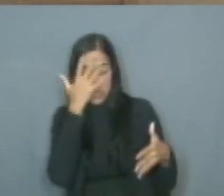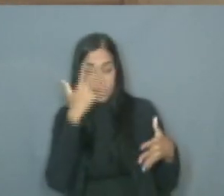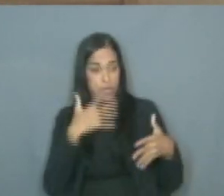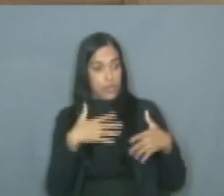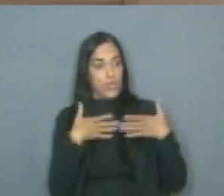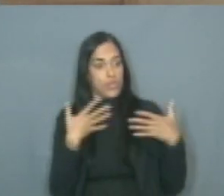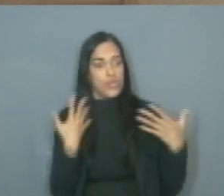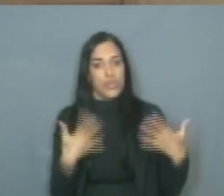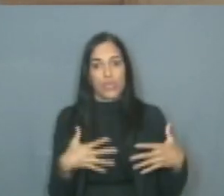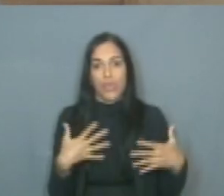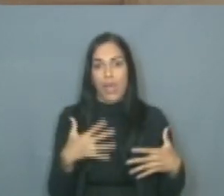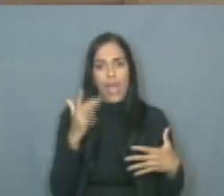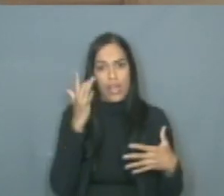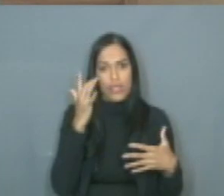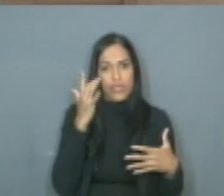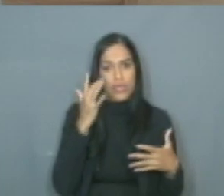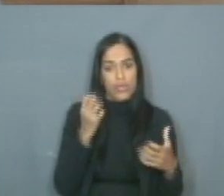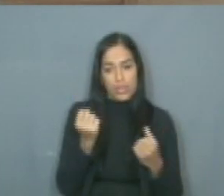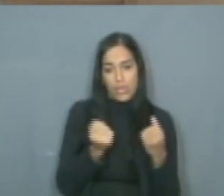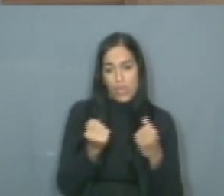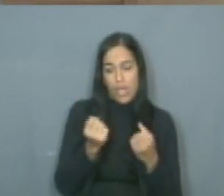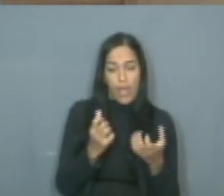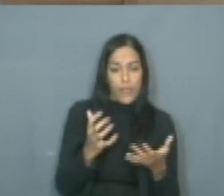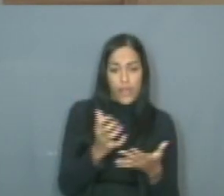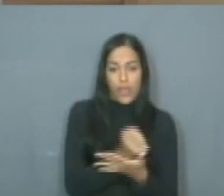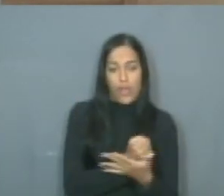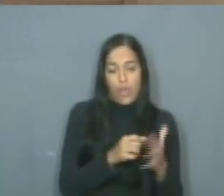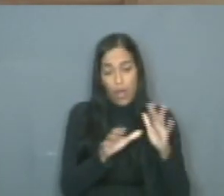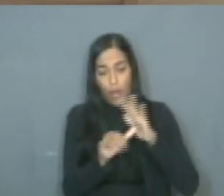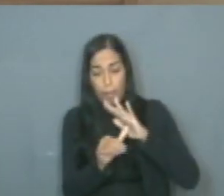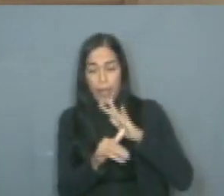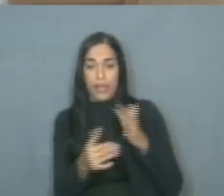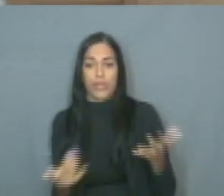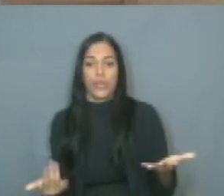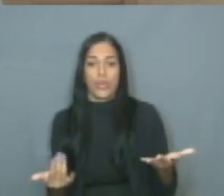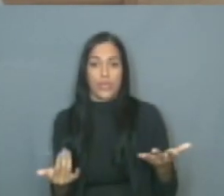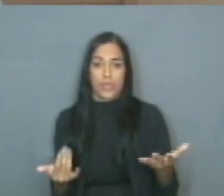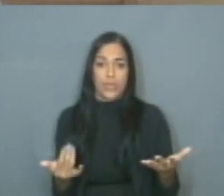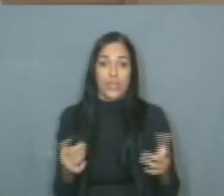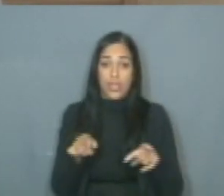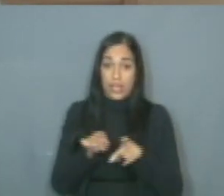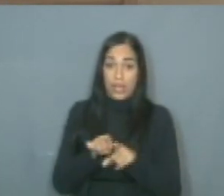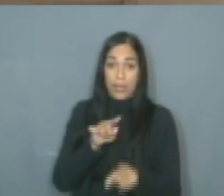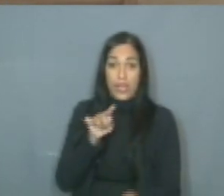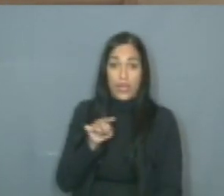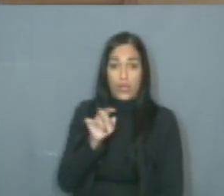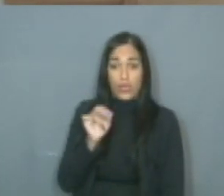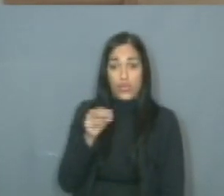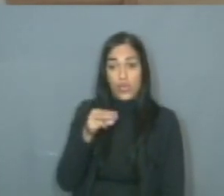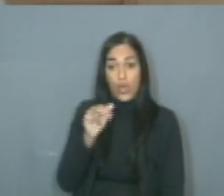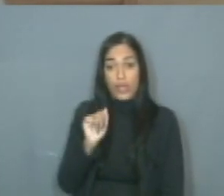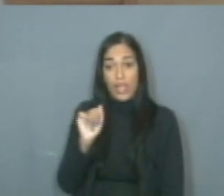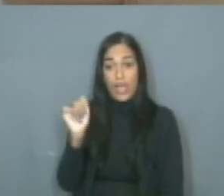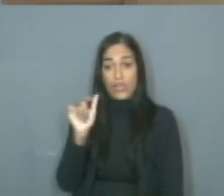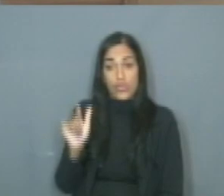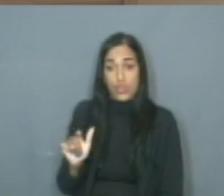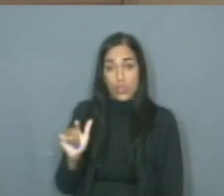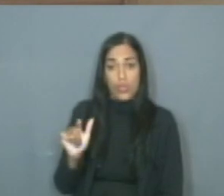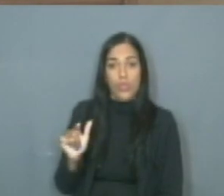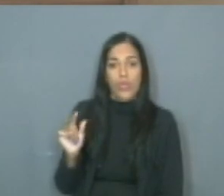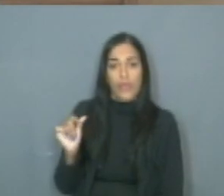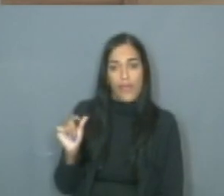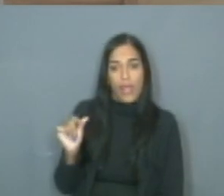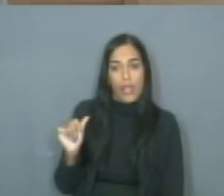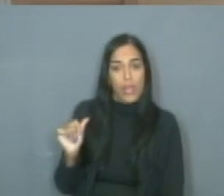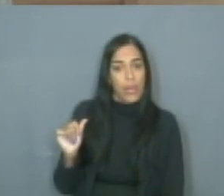susto achando que o seu veículo foi furtado. Sem falar do Zona Azul, que eu acho literalmente um absurdo, porque